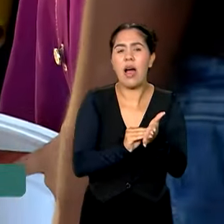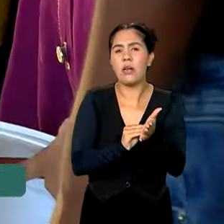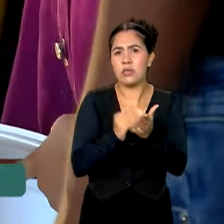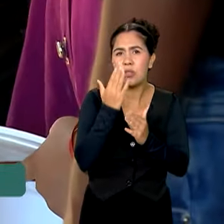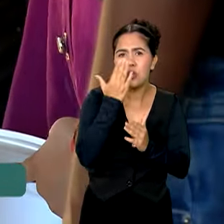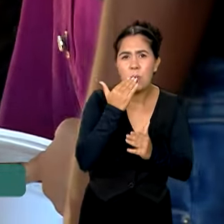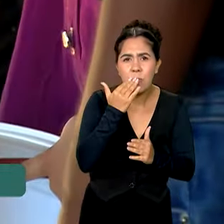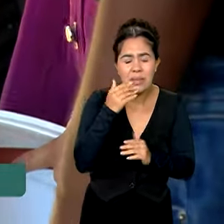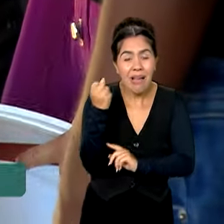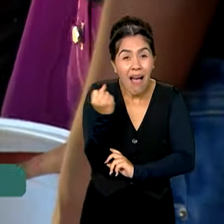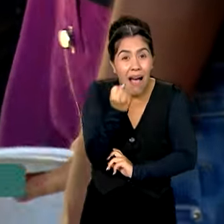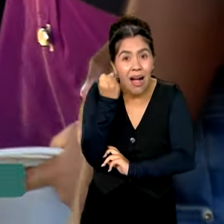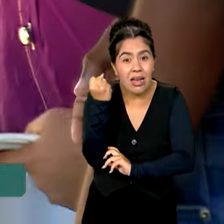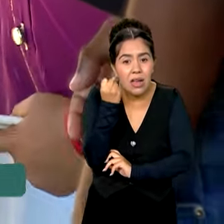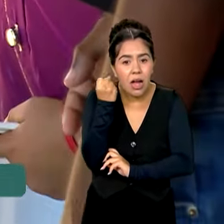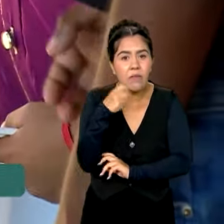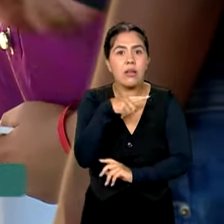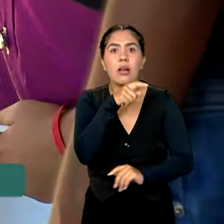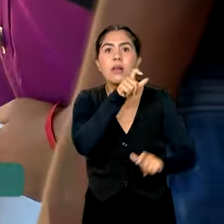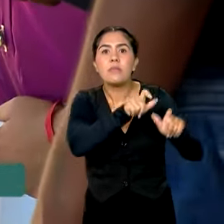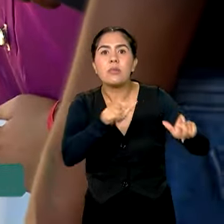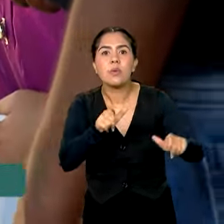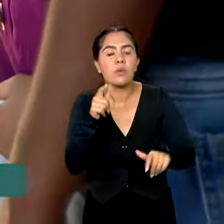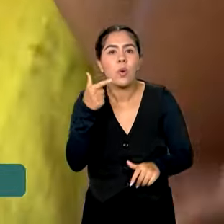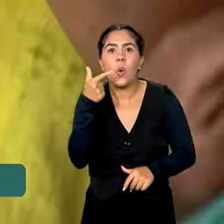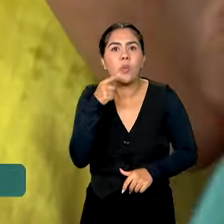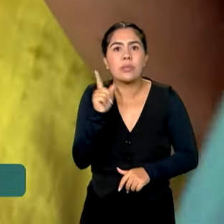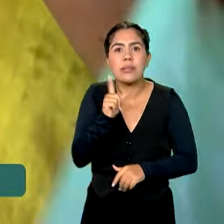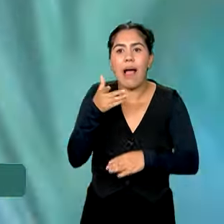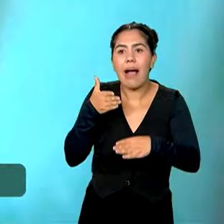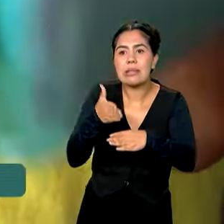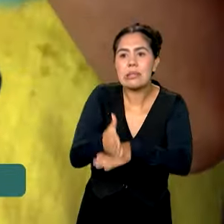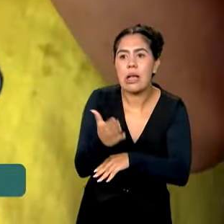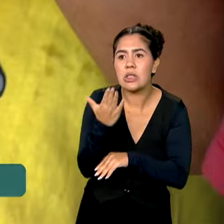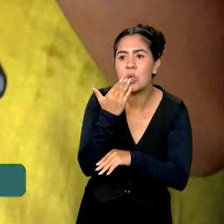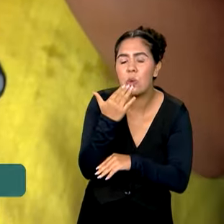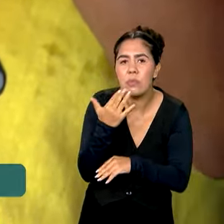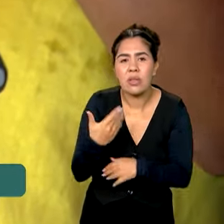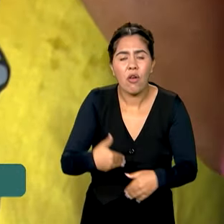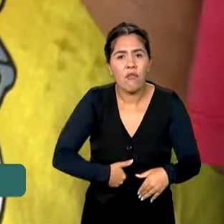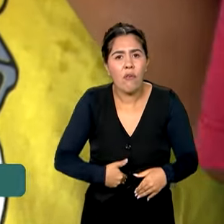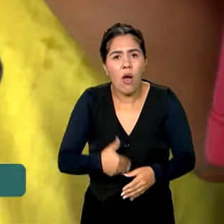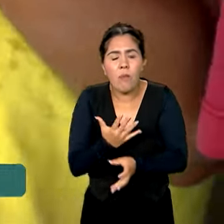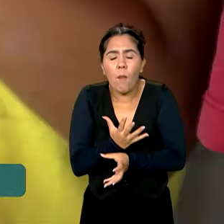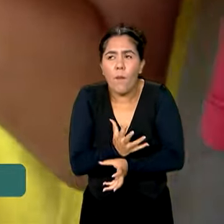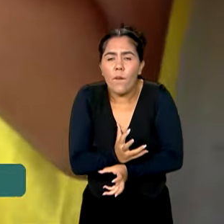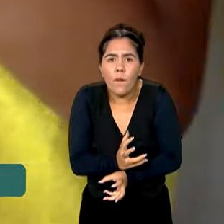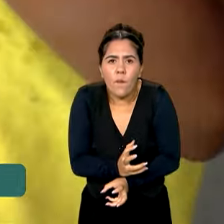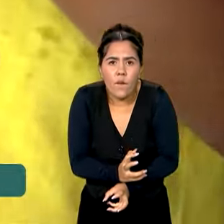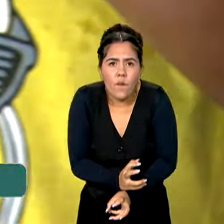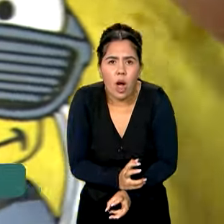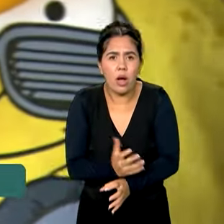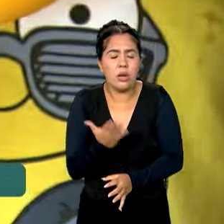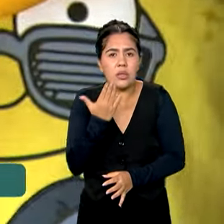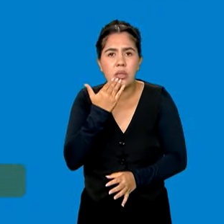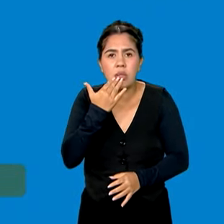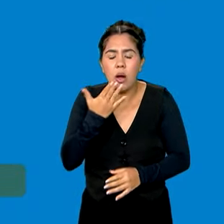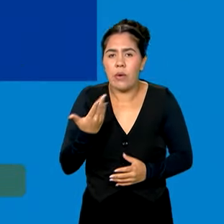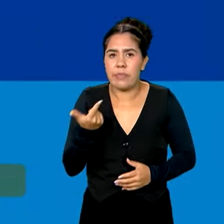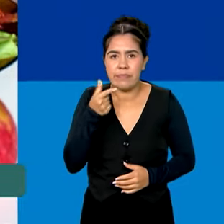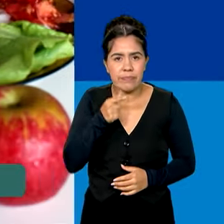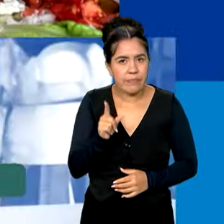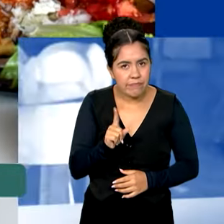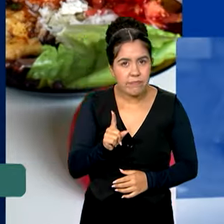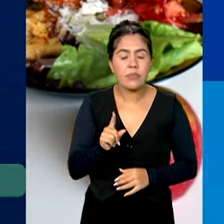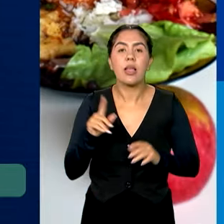é quando a pessoa não tem acesso a alimentos e passa um dia inteiro ou mais sem comer. E